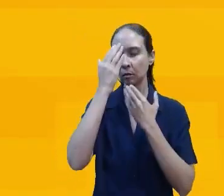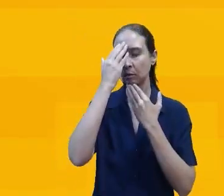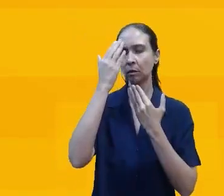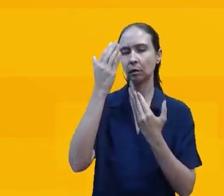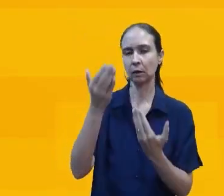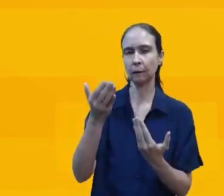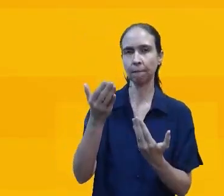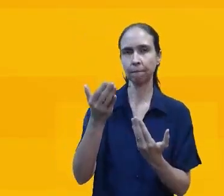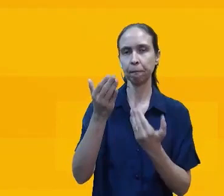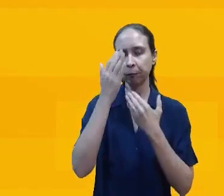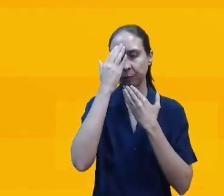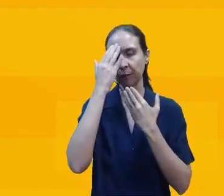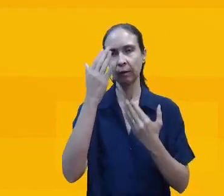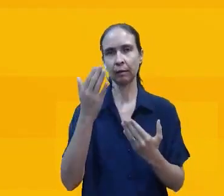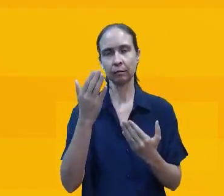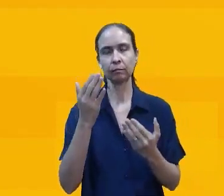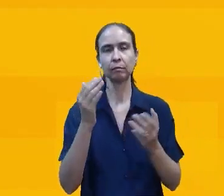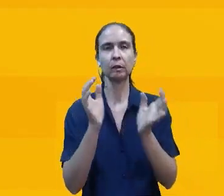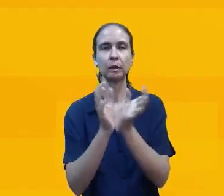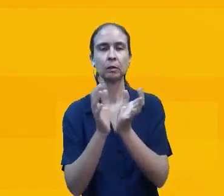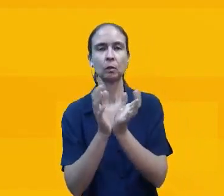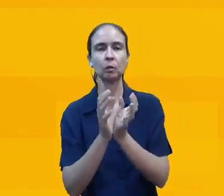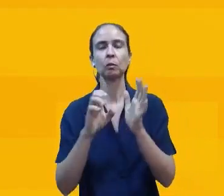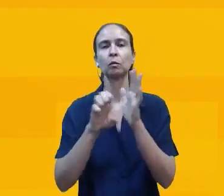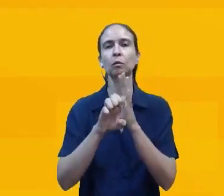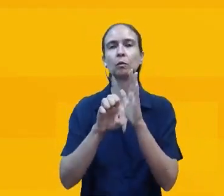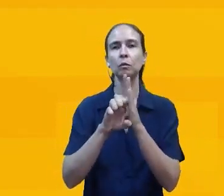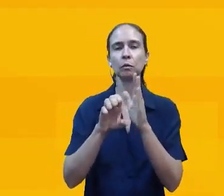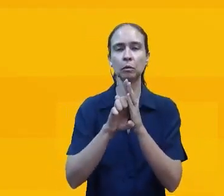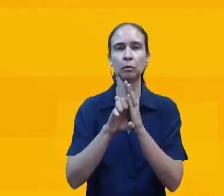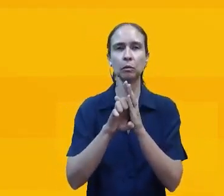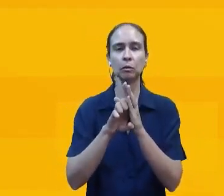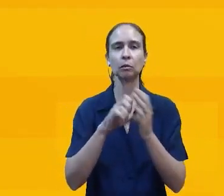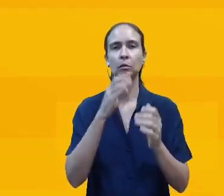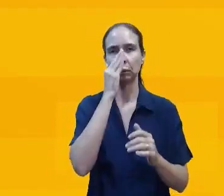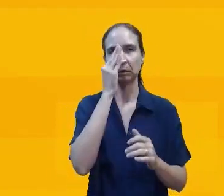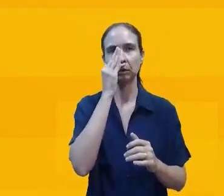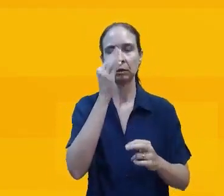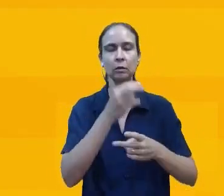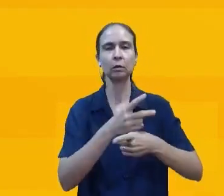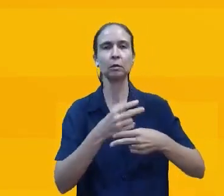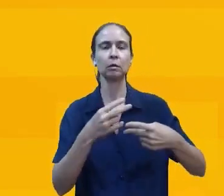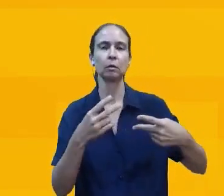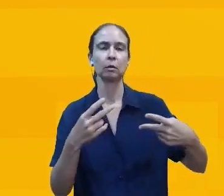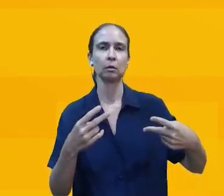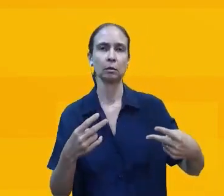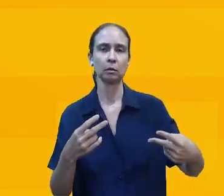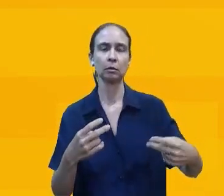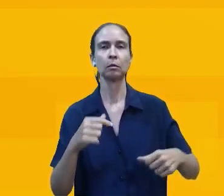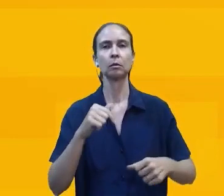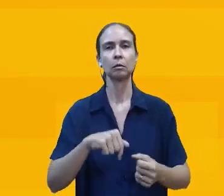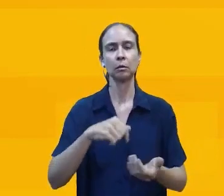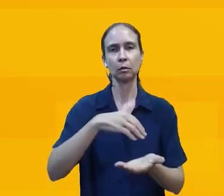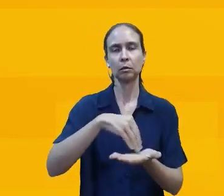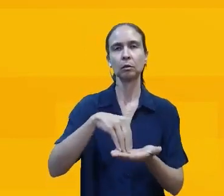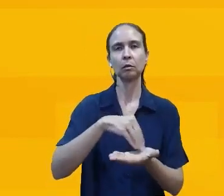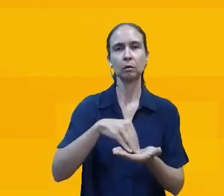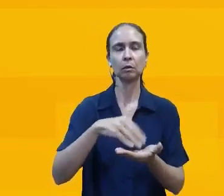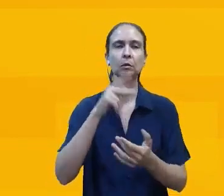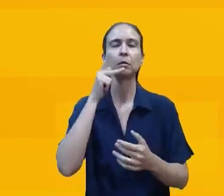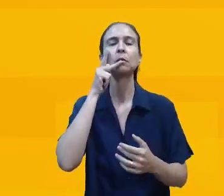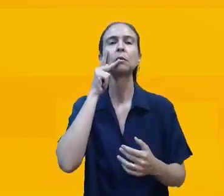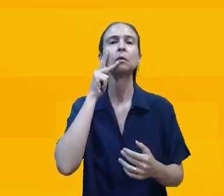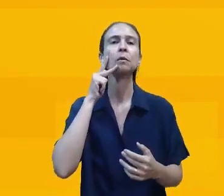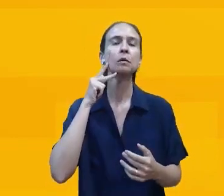obrigado. Agradeço a toda a equipe da Embrapa Mundial de Fruticultura, certo? E aqui, em nome do secretário César Hallum,